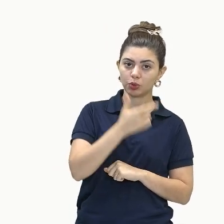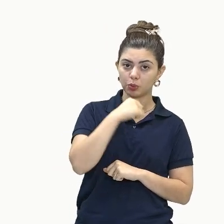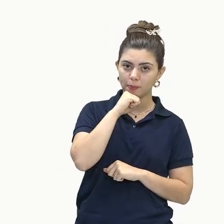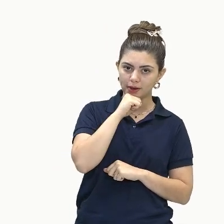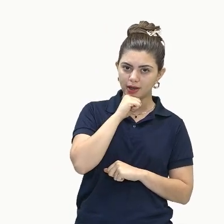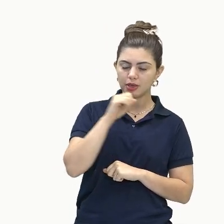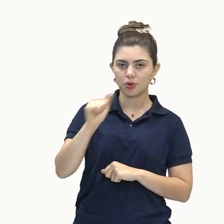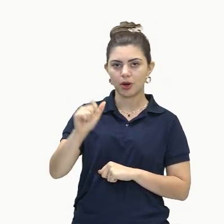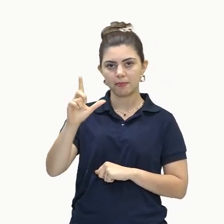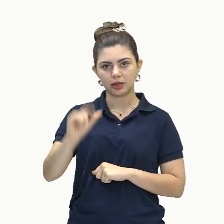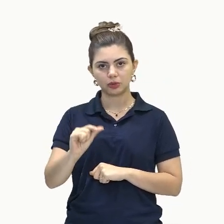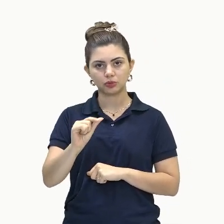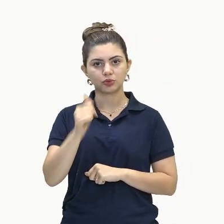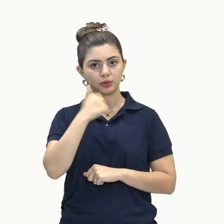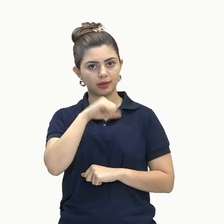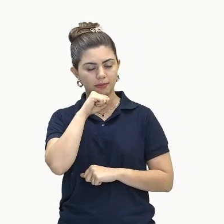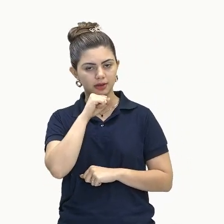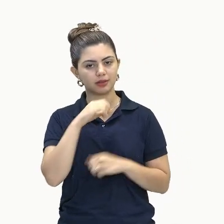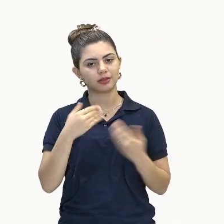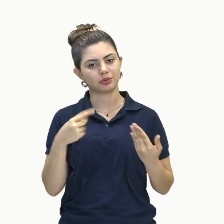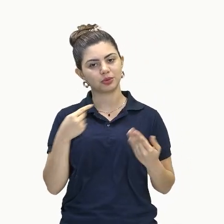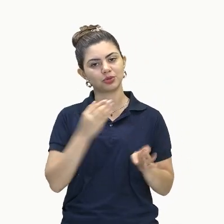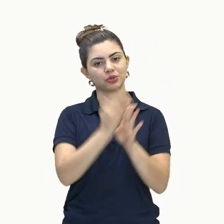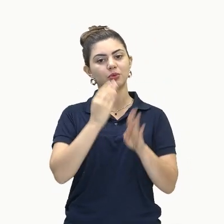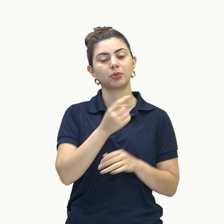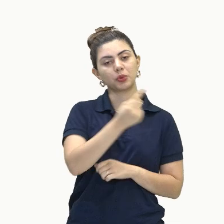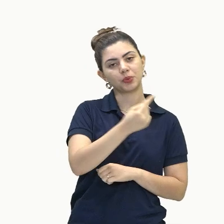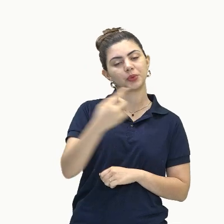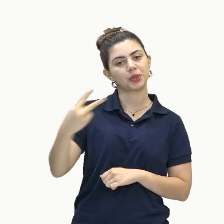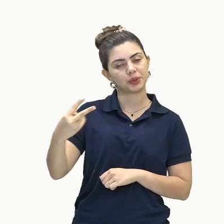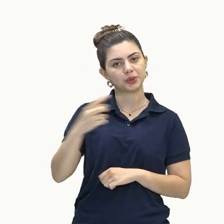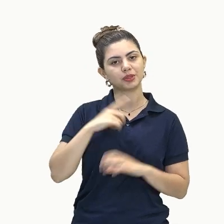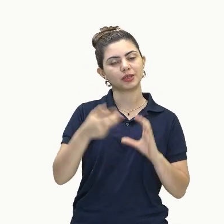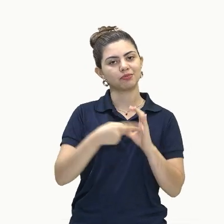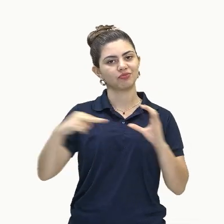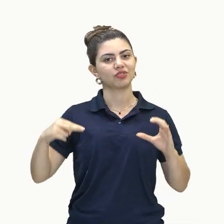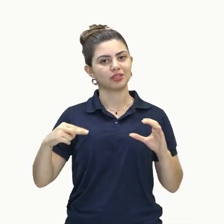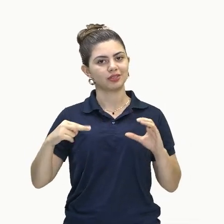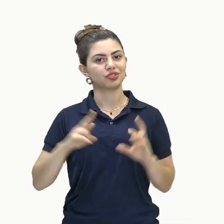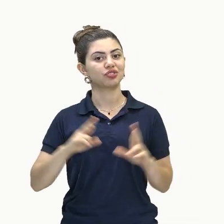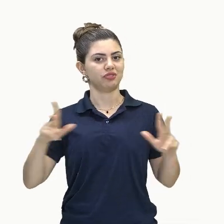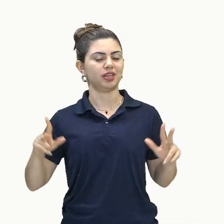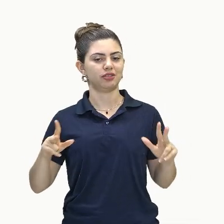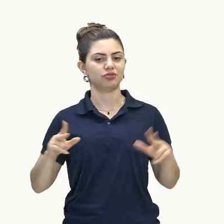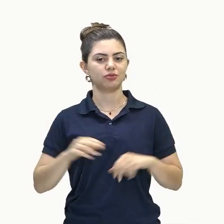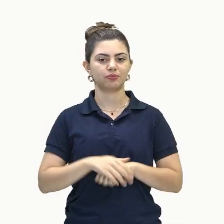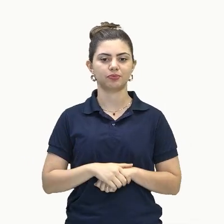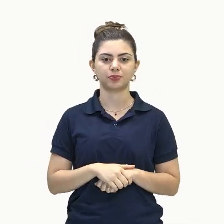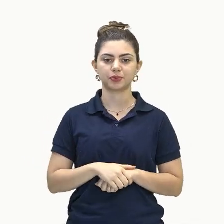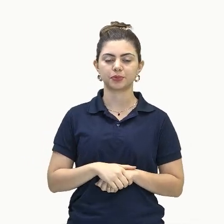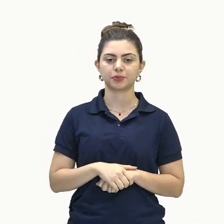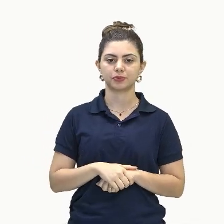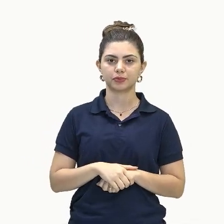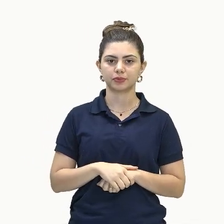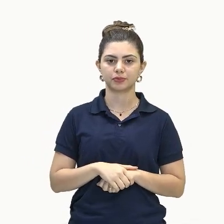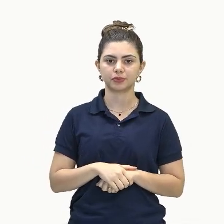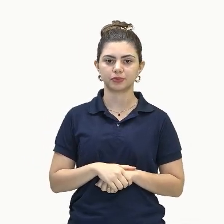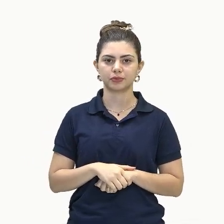mãe. Portanto, nós descobrimos que o indivíduo 1 e 2 são heterozigotos para essa condição. Percebemos aqui que